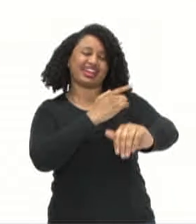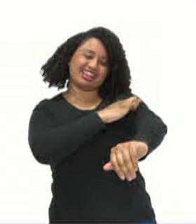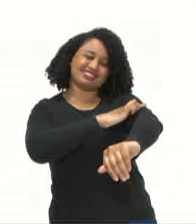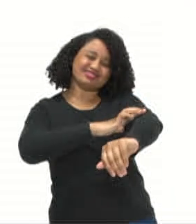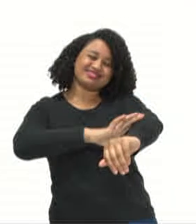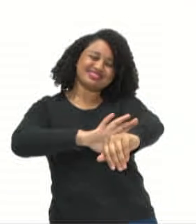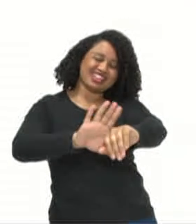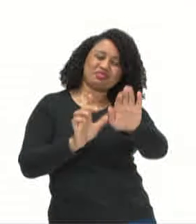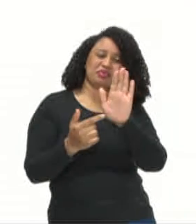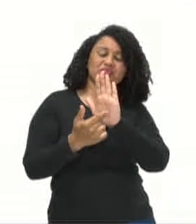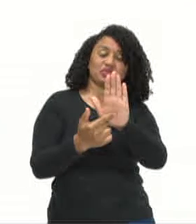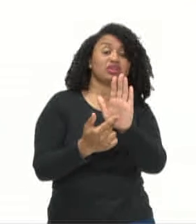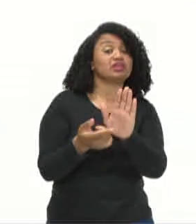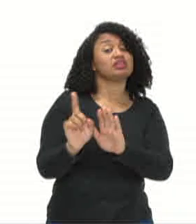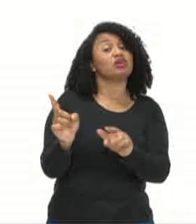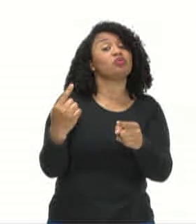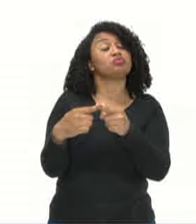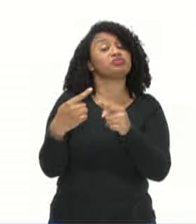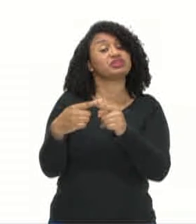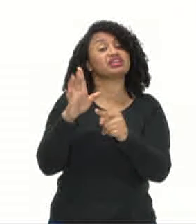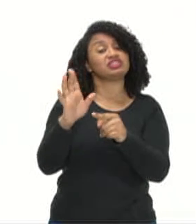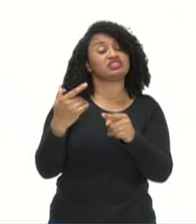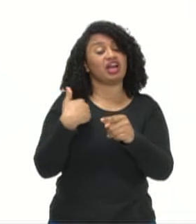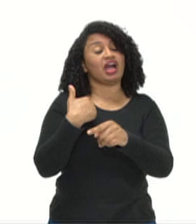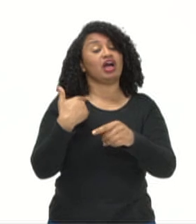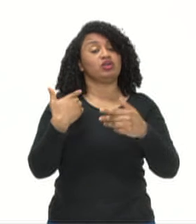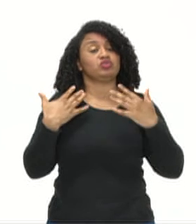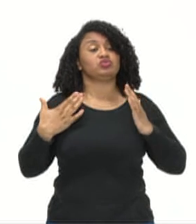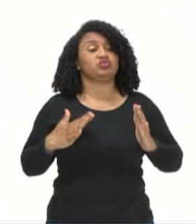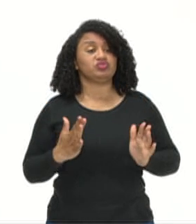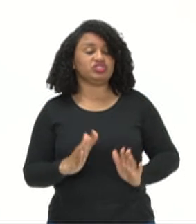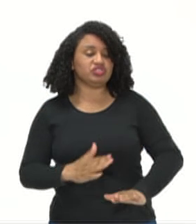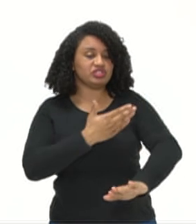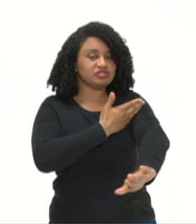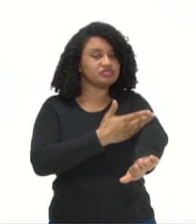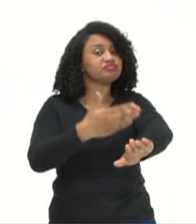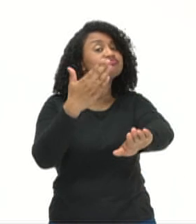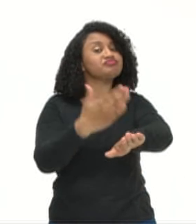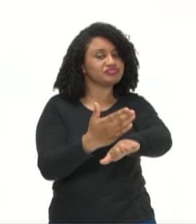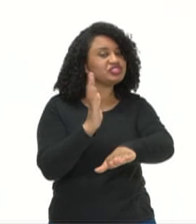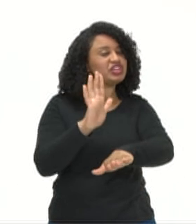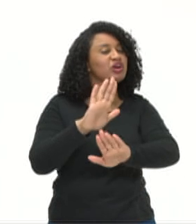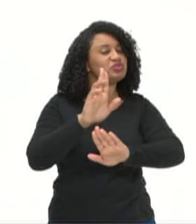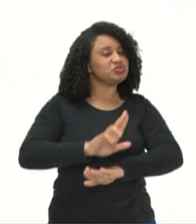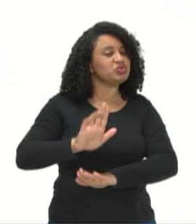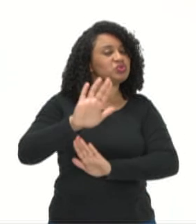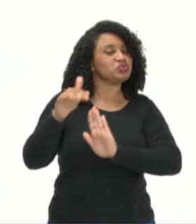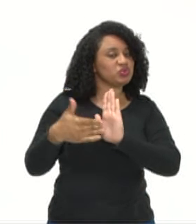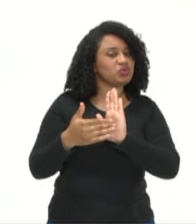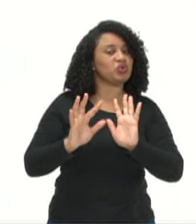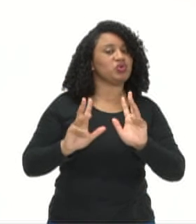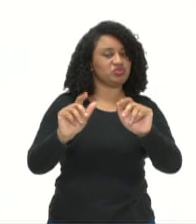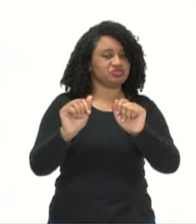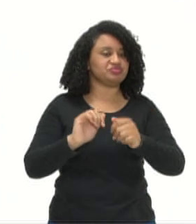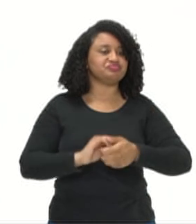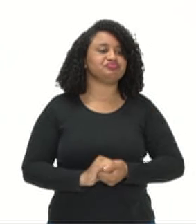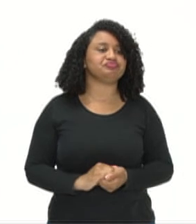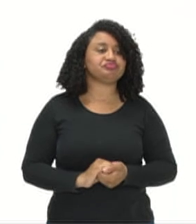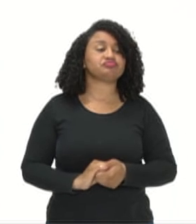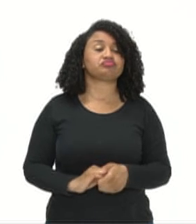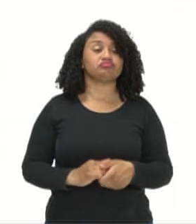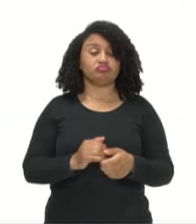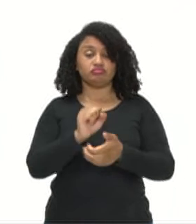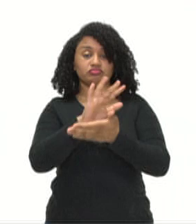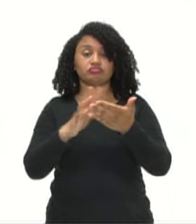senão porque já gastara todos os vestidos de manga comprida. Atividade 2. Que relação há